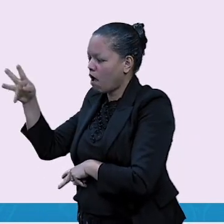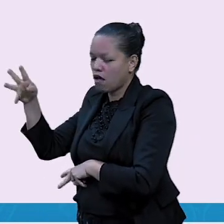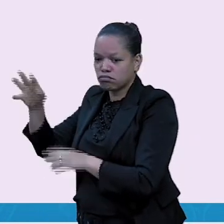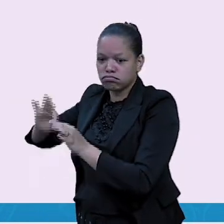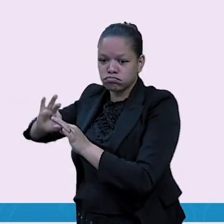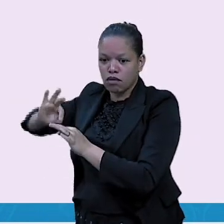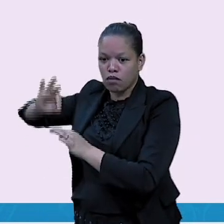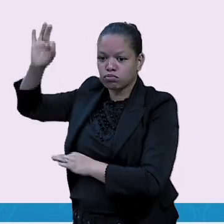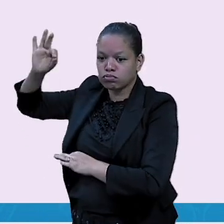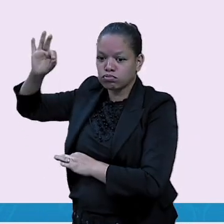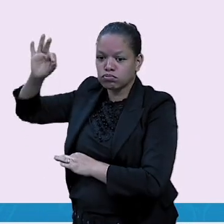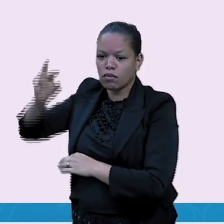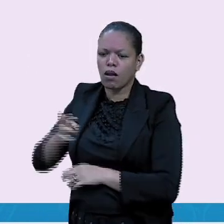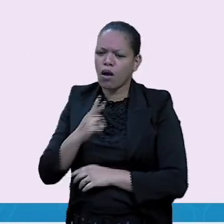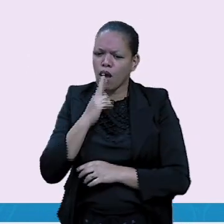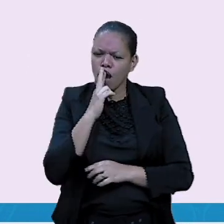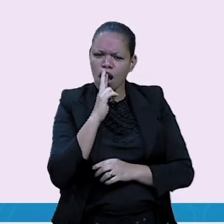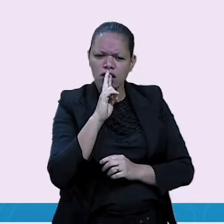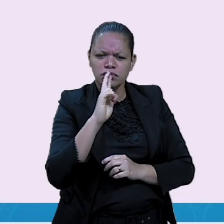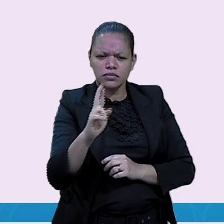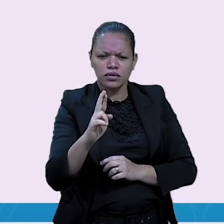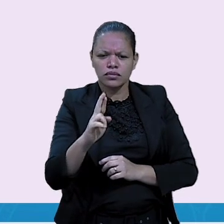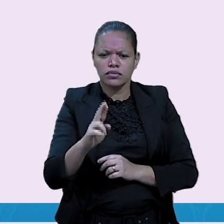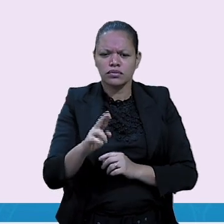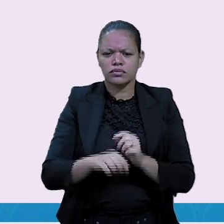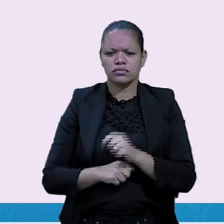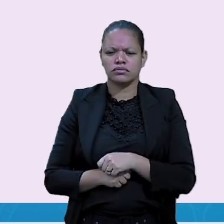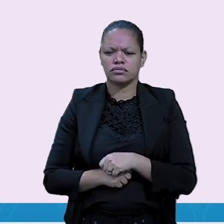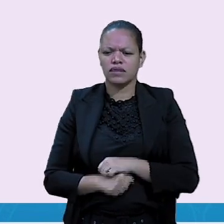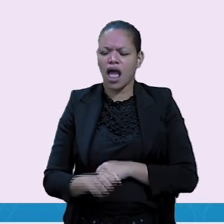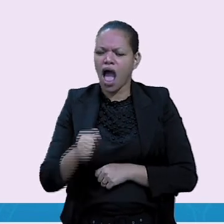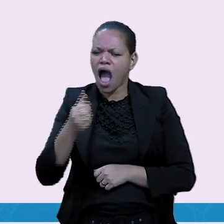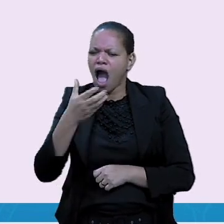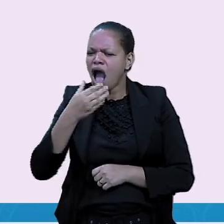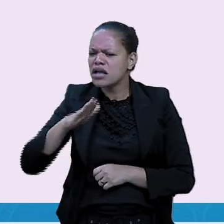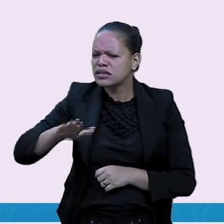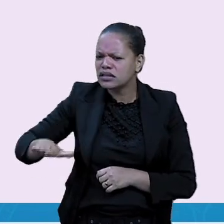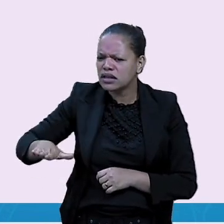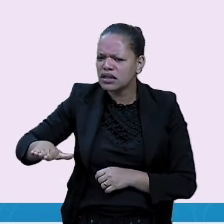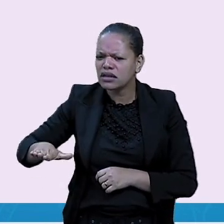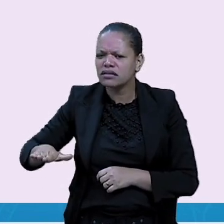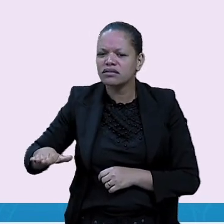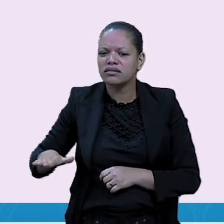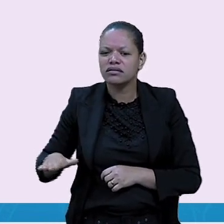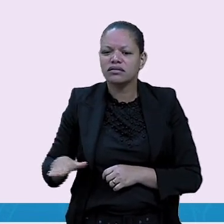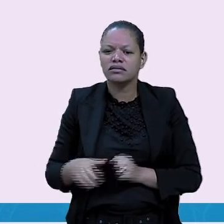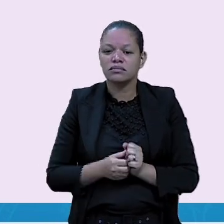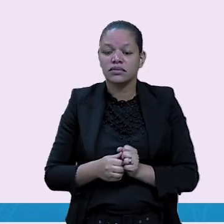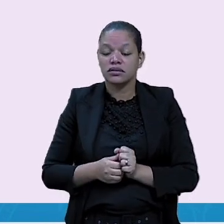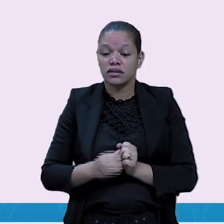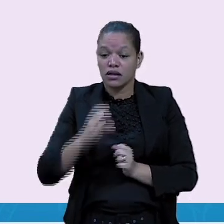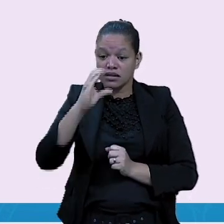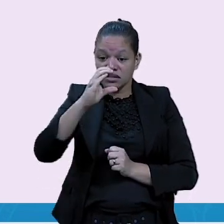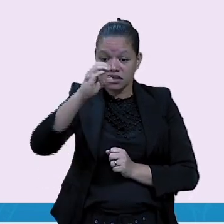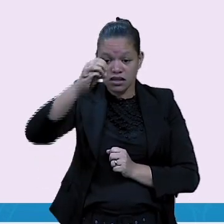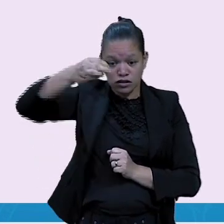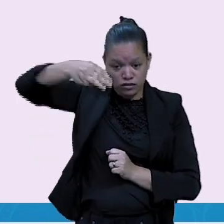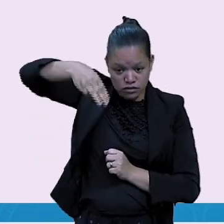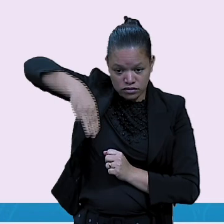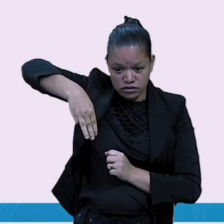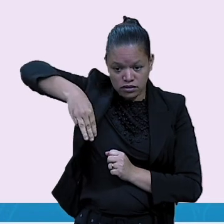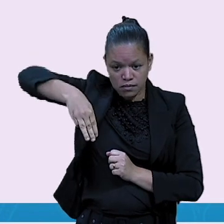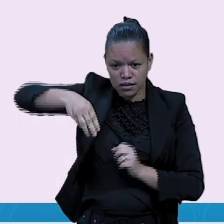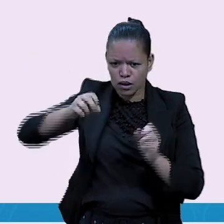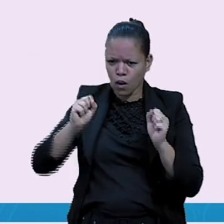ver que a altura que a professora anotou. A altura das crianças a professora anotou em centímetros. Olha que